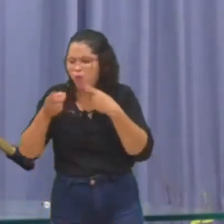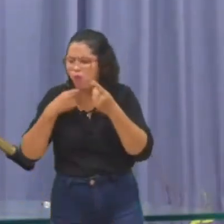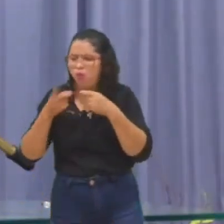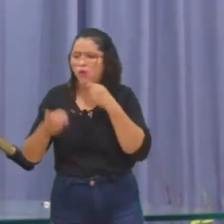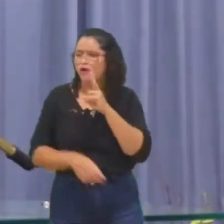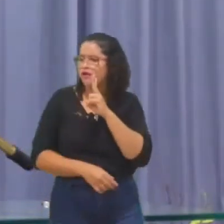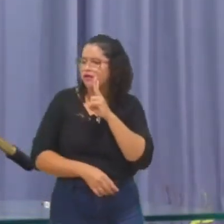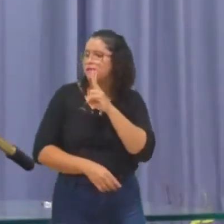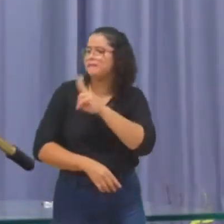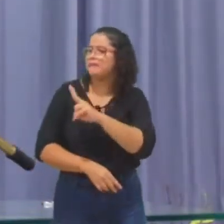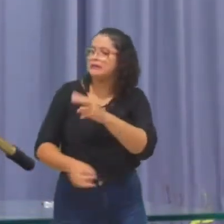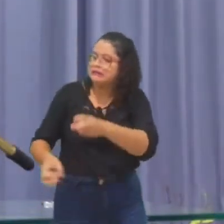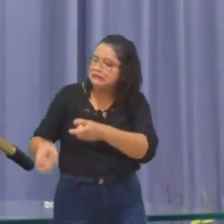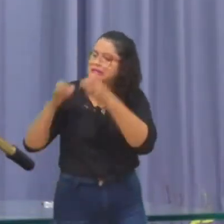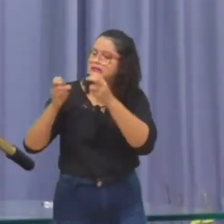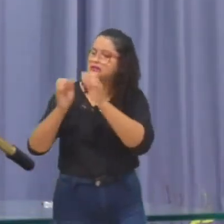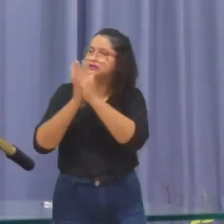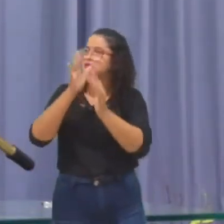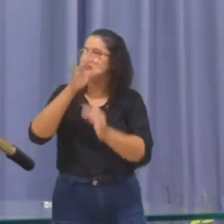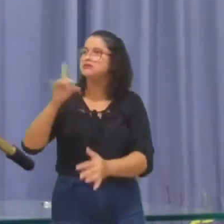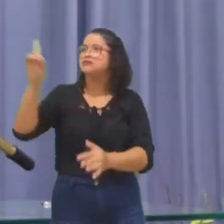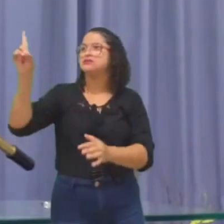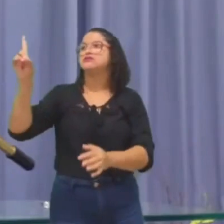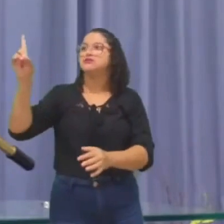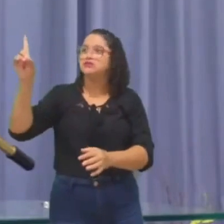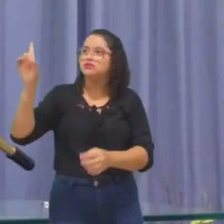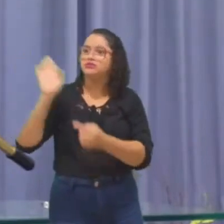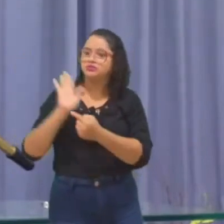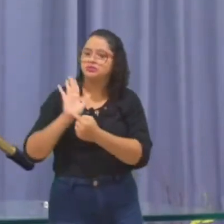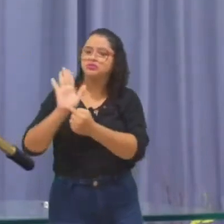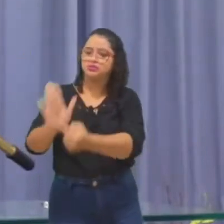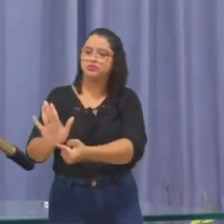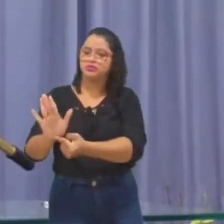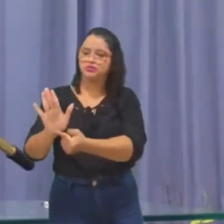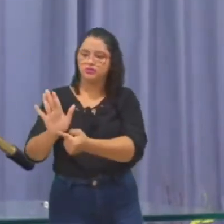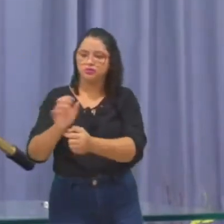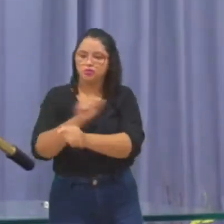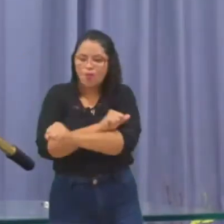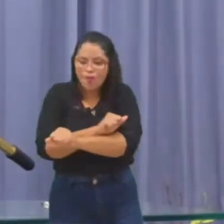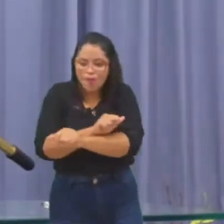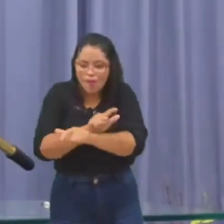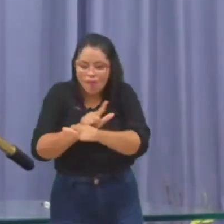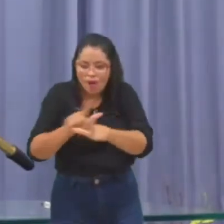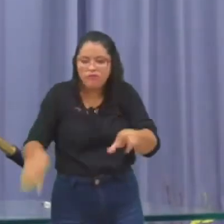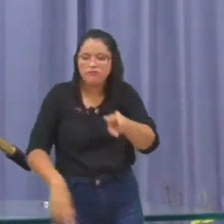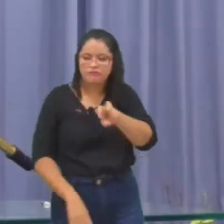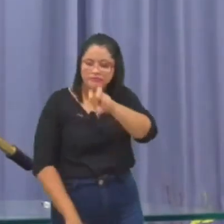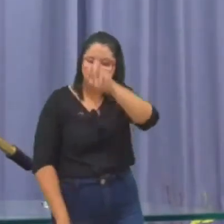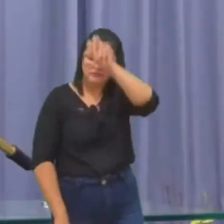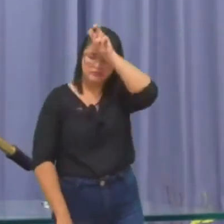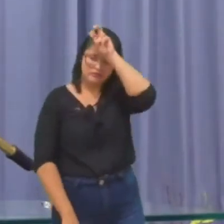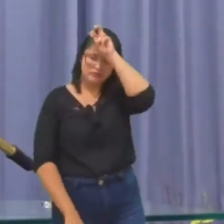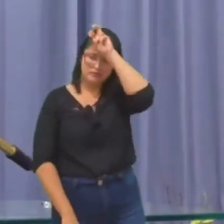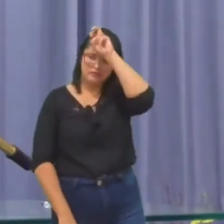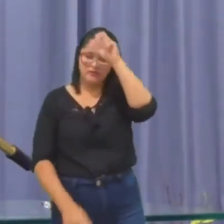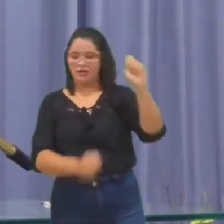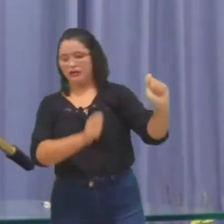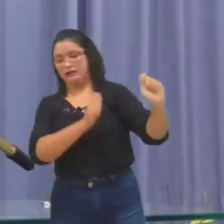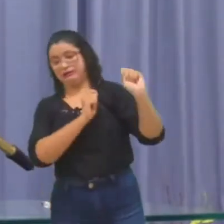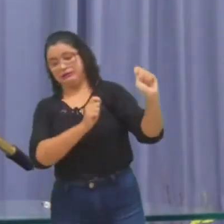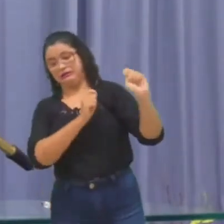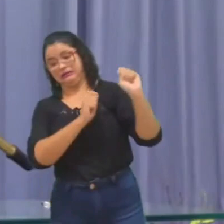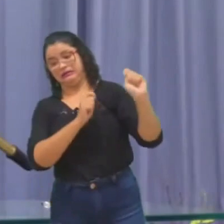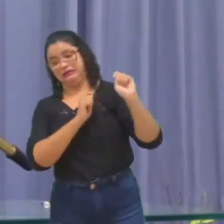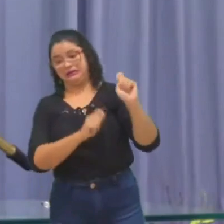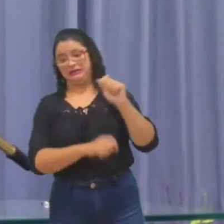minha glória e os sinais que fiz no Egito e no deserto, e todavia me tentaram estas